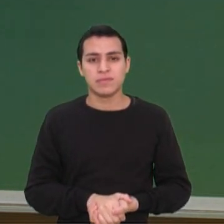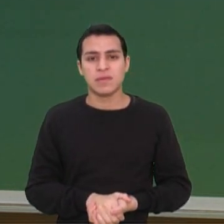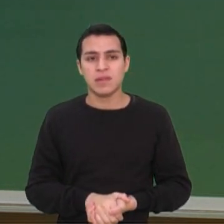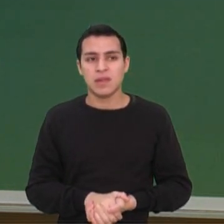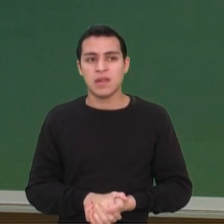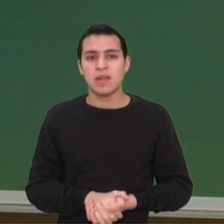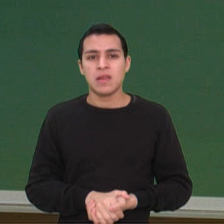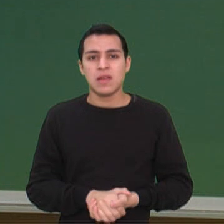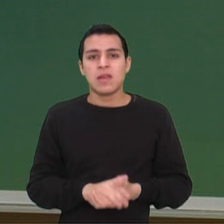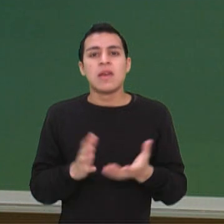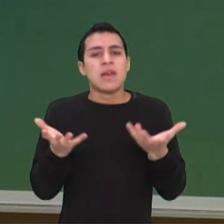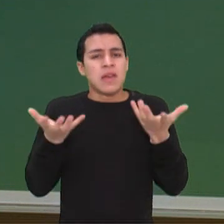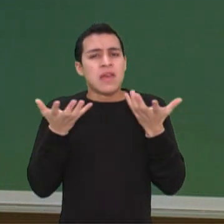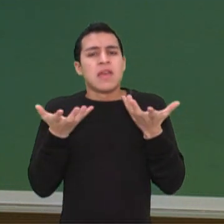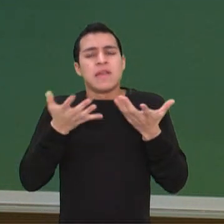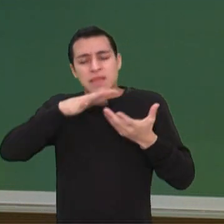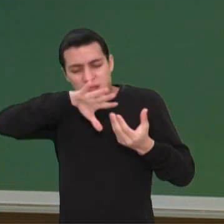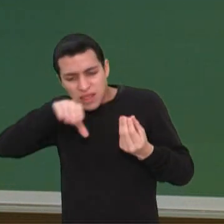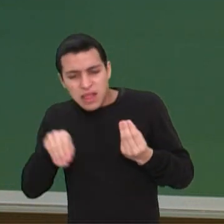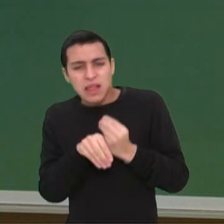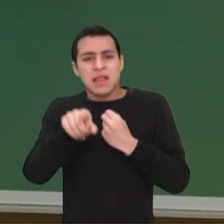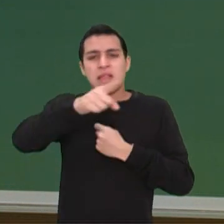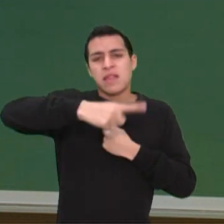O que mais que eu quero mostrar para vocês?